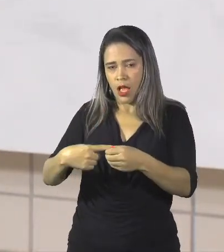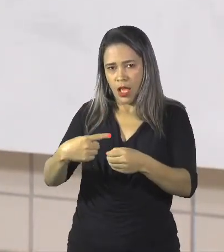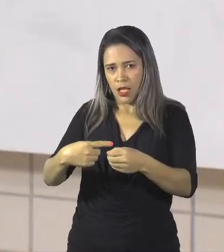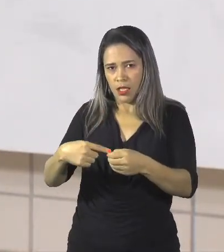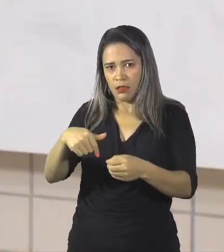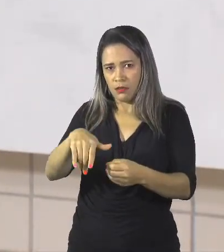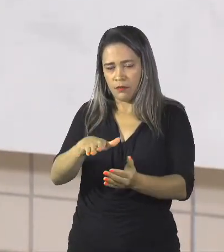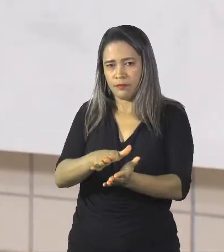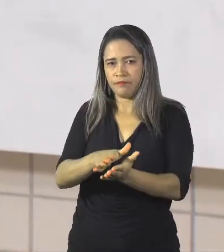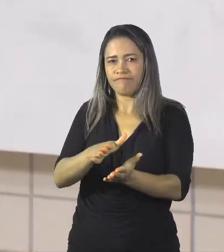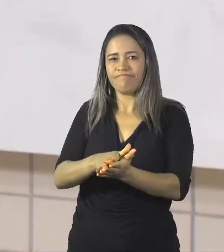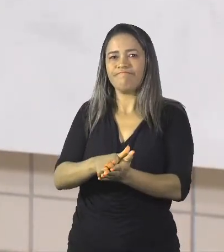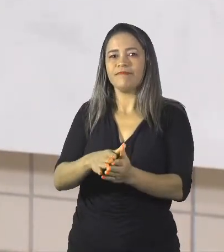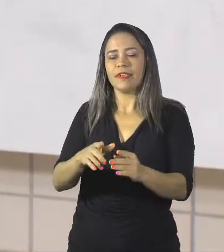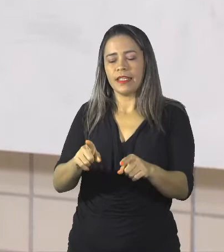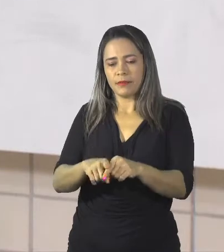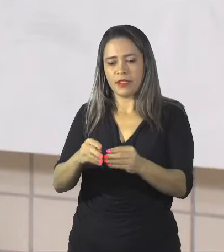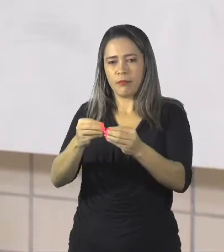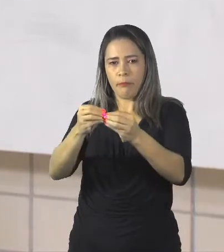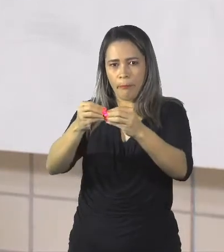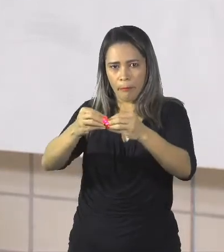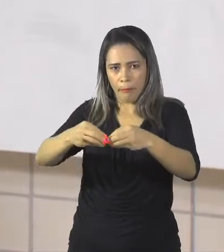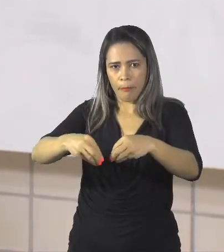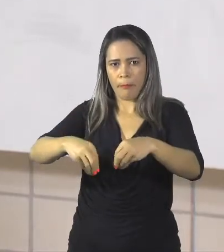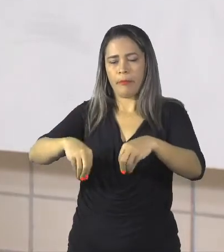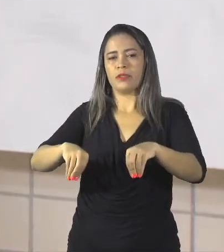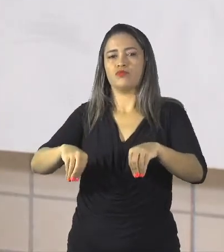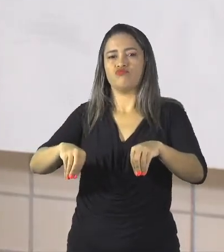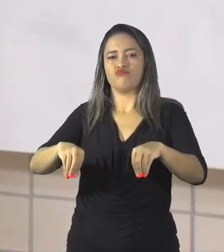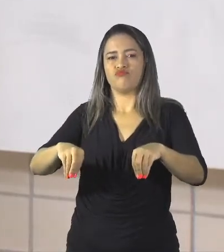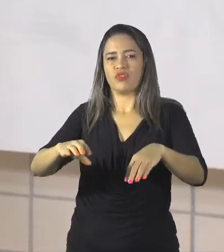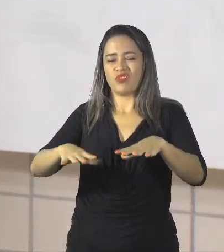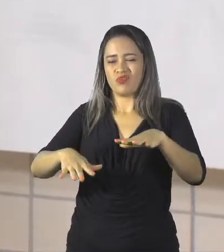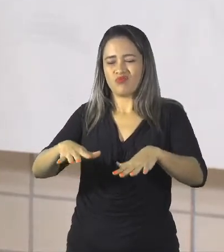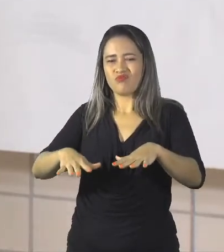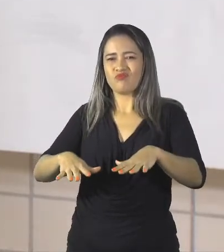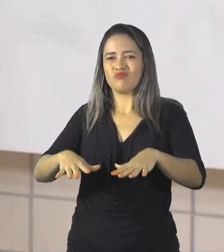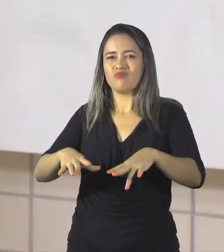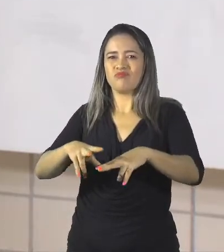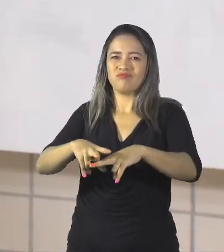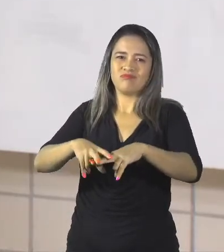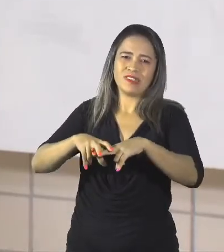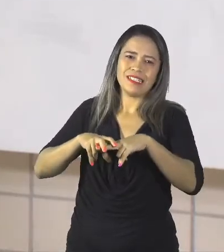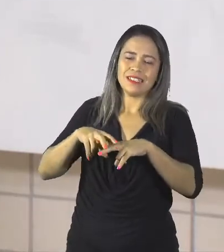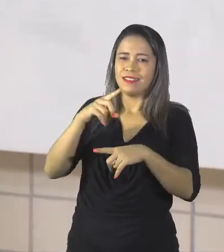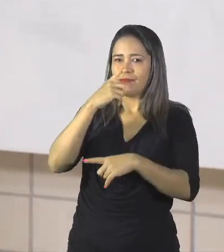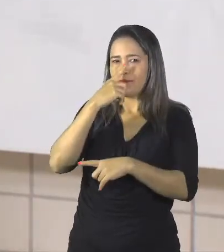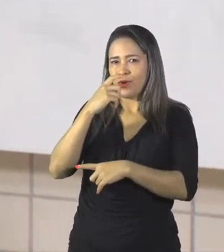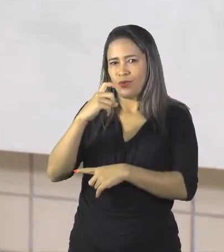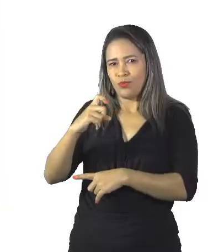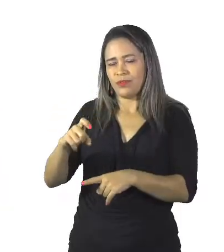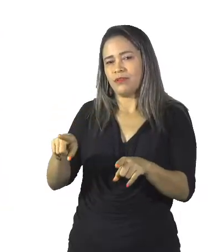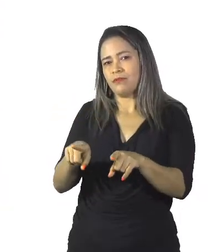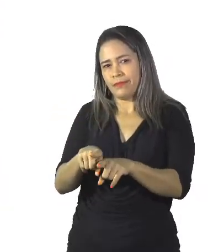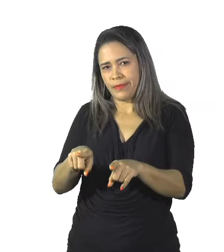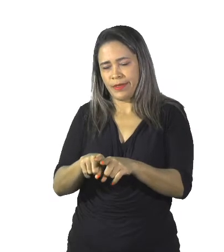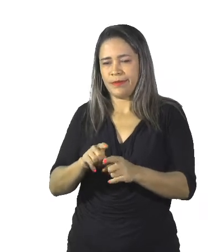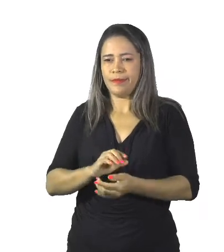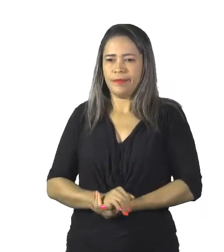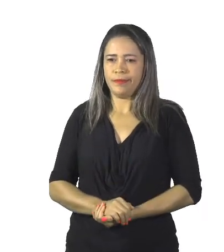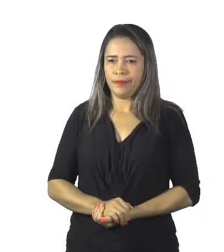tem sido prejudicado aí com algumas ações de poluição, Vamos ver então.